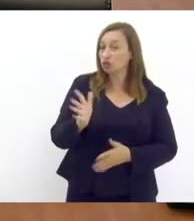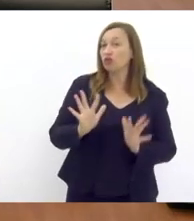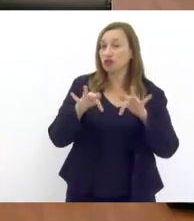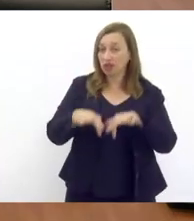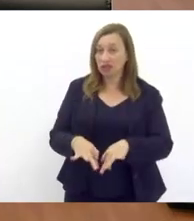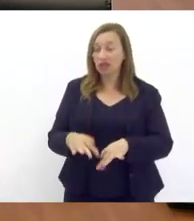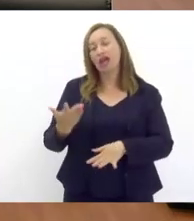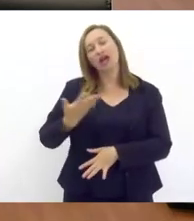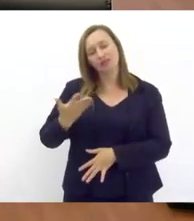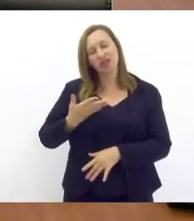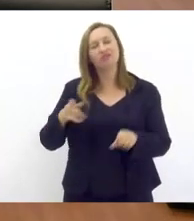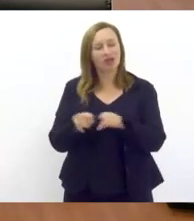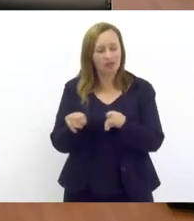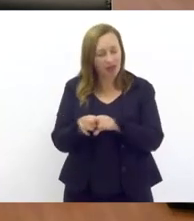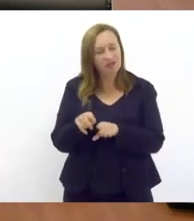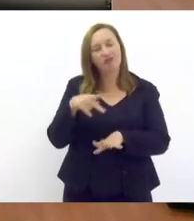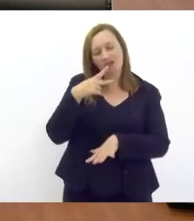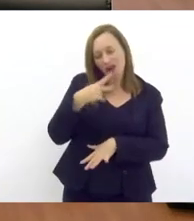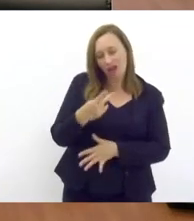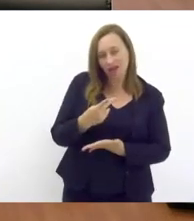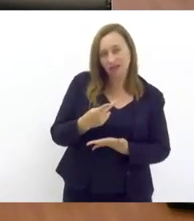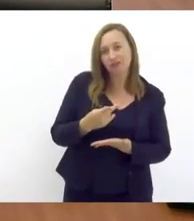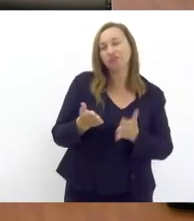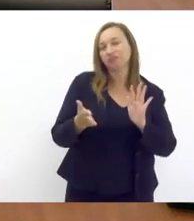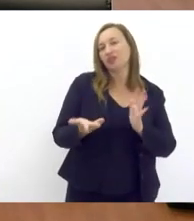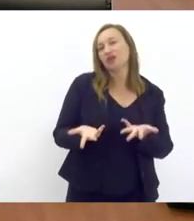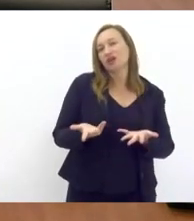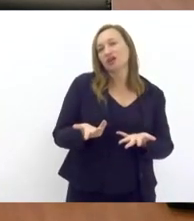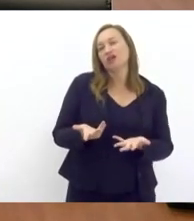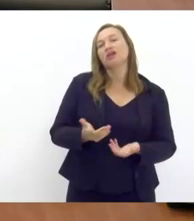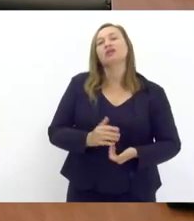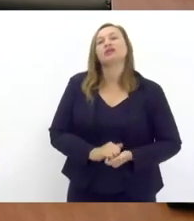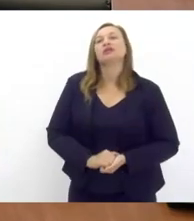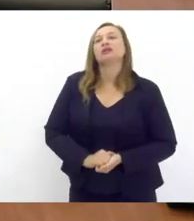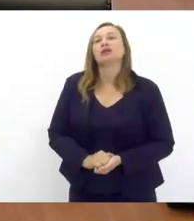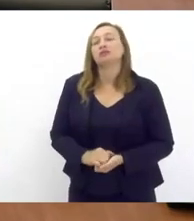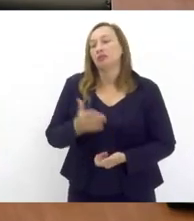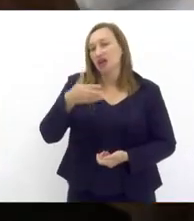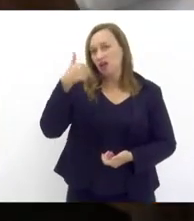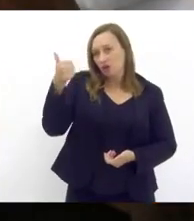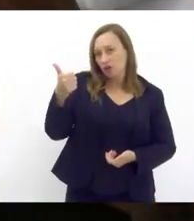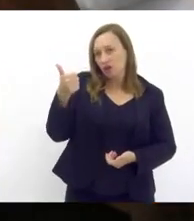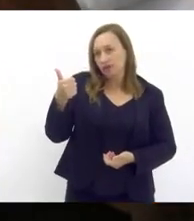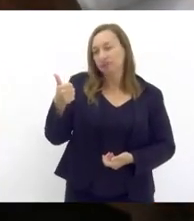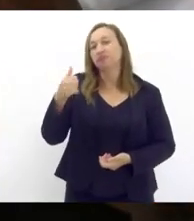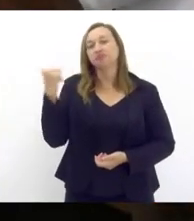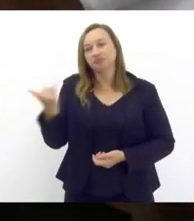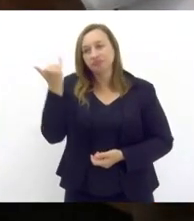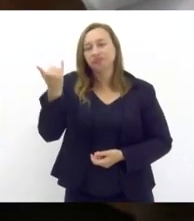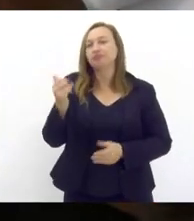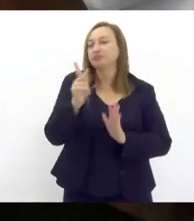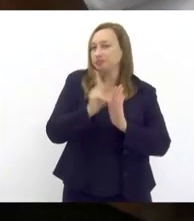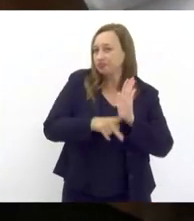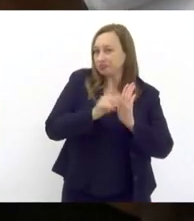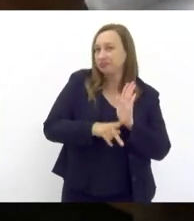meus companheiros também, e com mais propriedade, falarão sobre esse seu importante